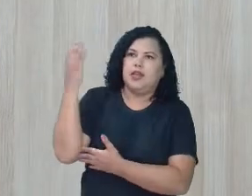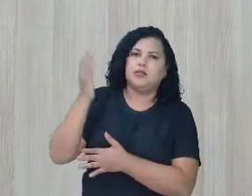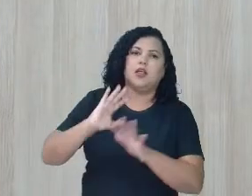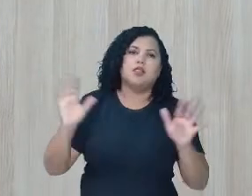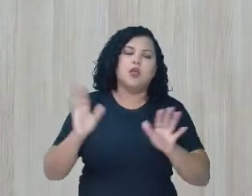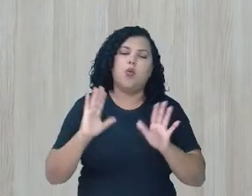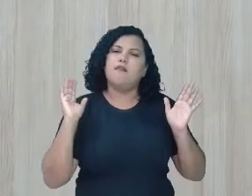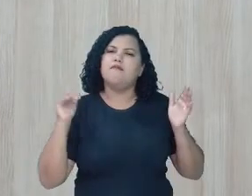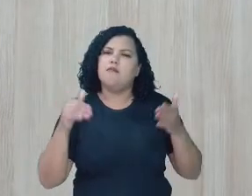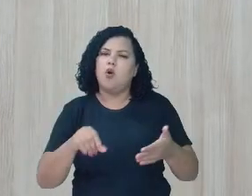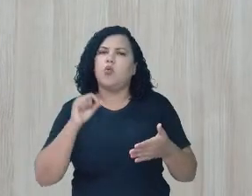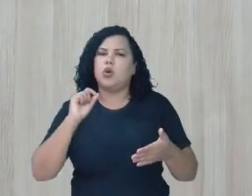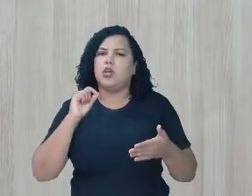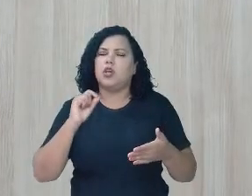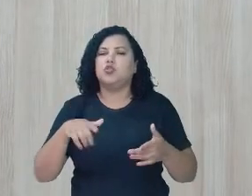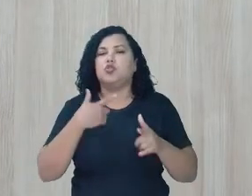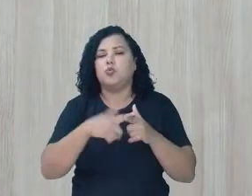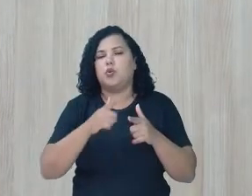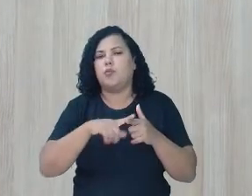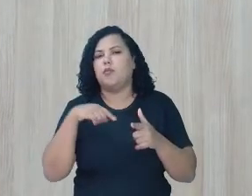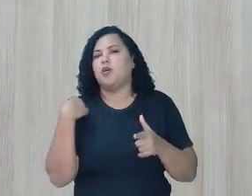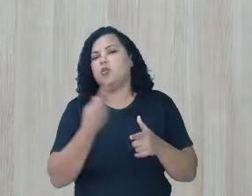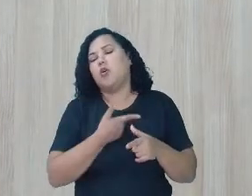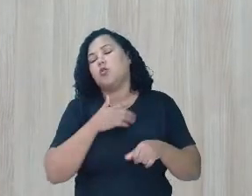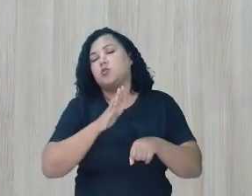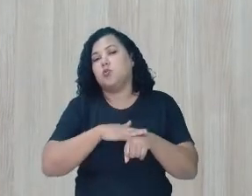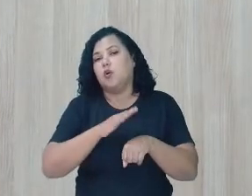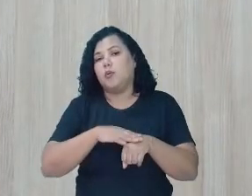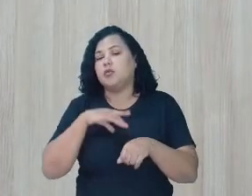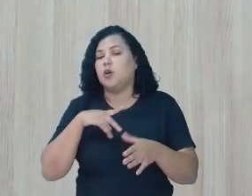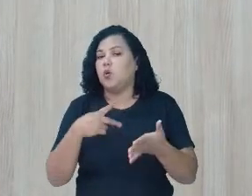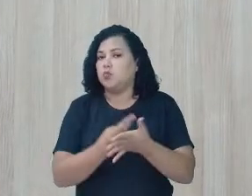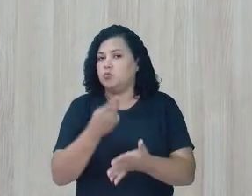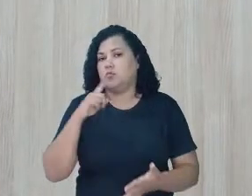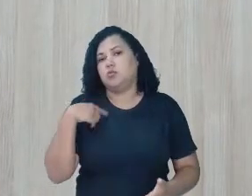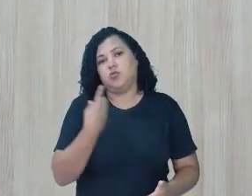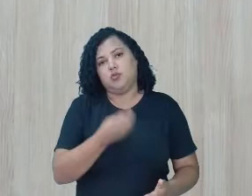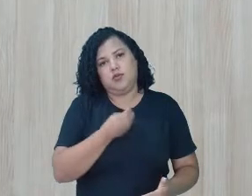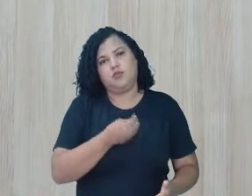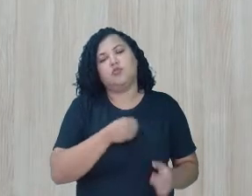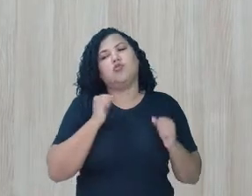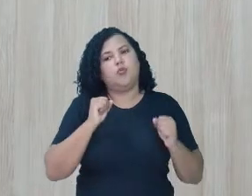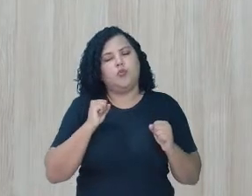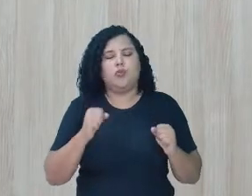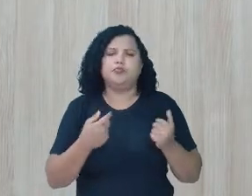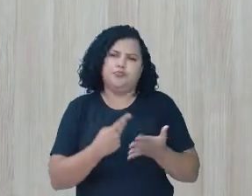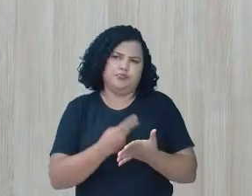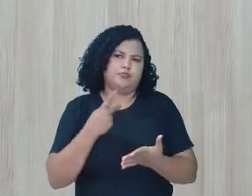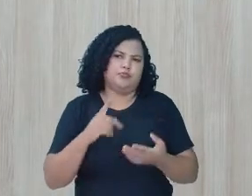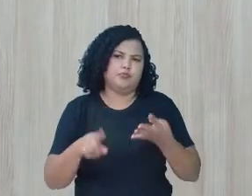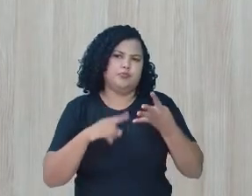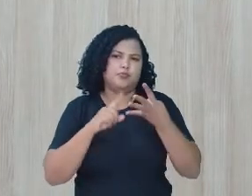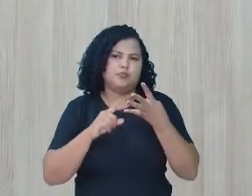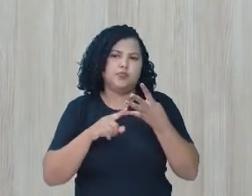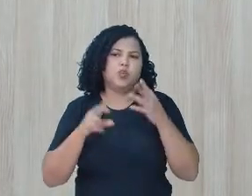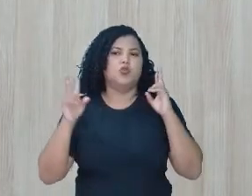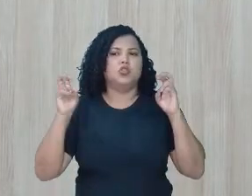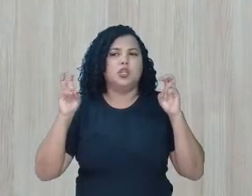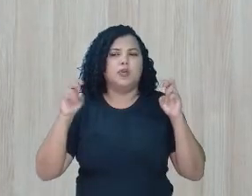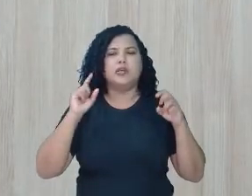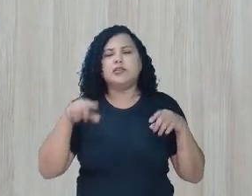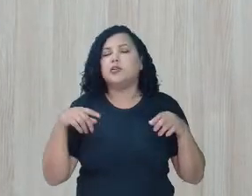mais voltada para os nossos problemas, para situações que foram presenciadas, que podem ser problematizadas. E os temas que